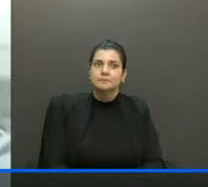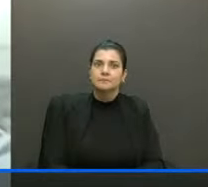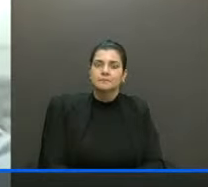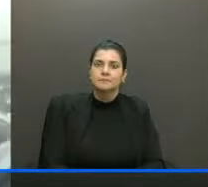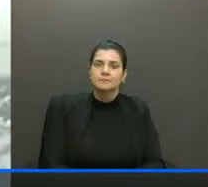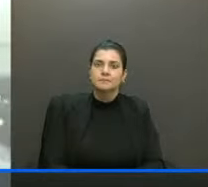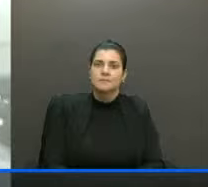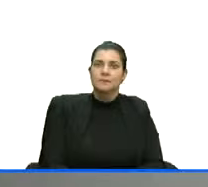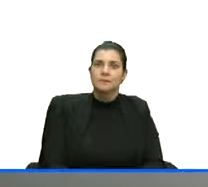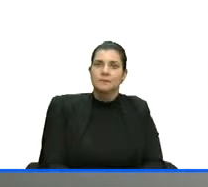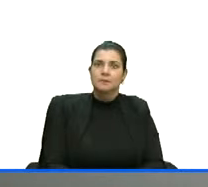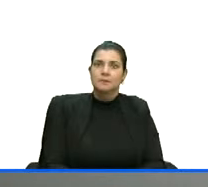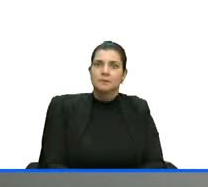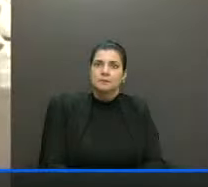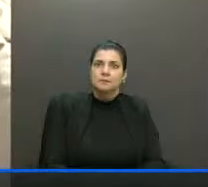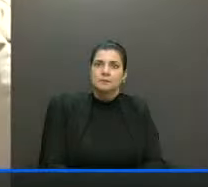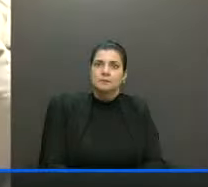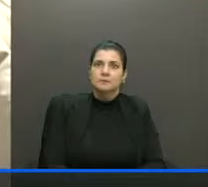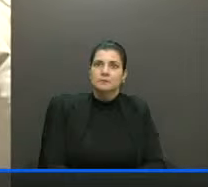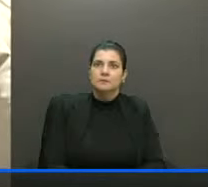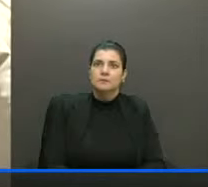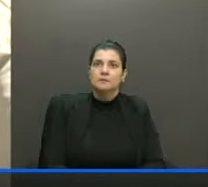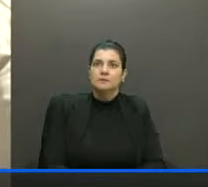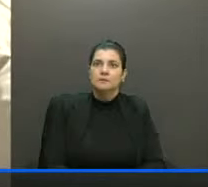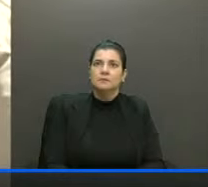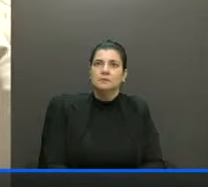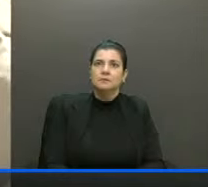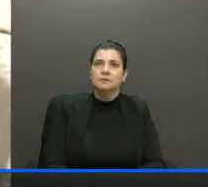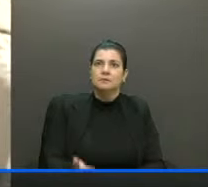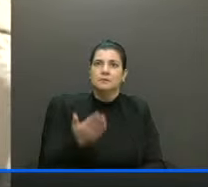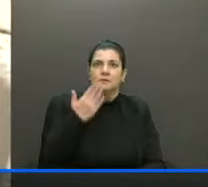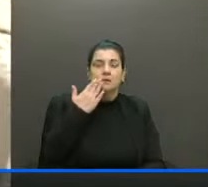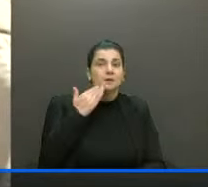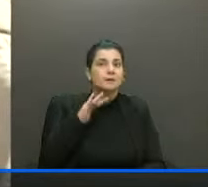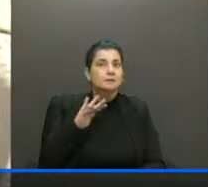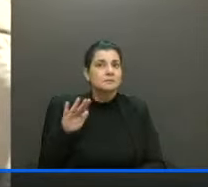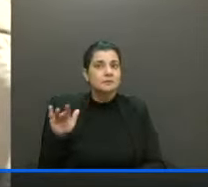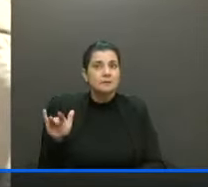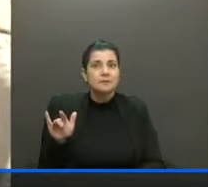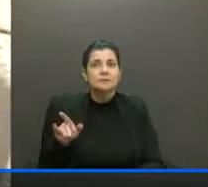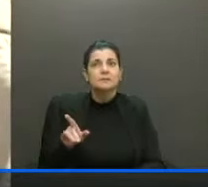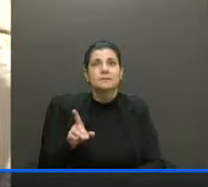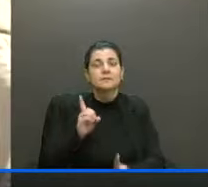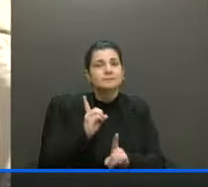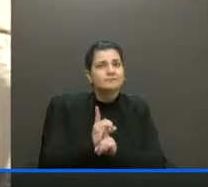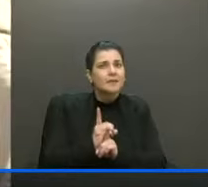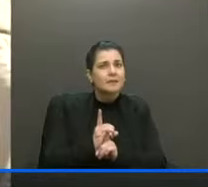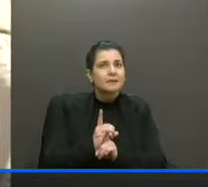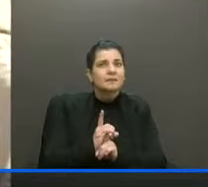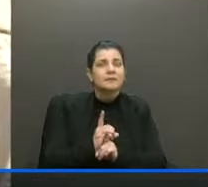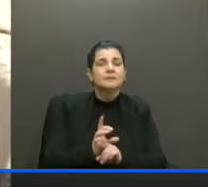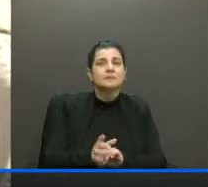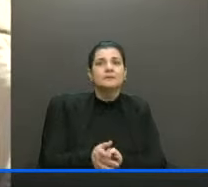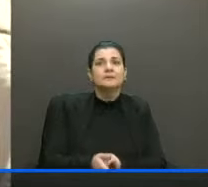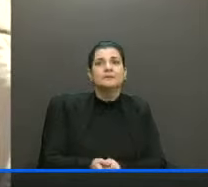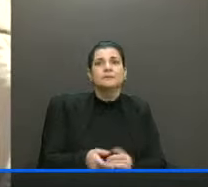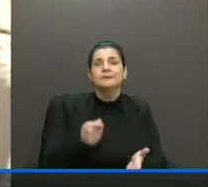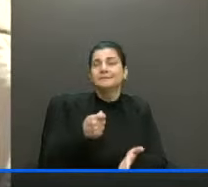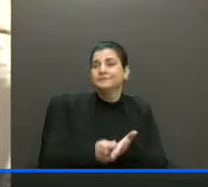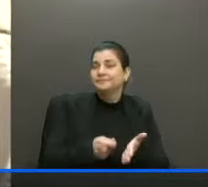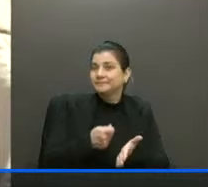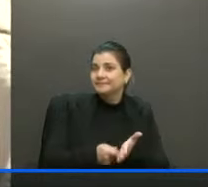Bom, e essas crianças que foram identificadas que o pai foi feita a tentativa de convencimento e ficou o registro